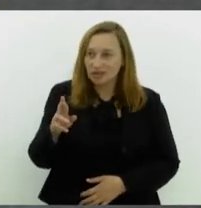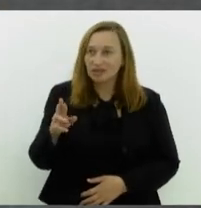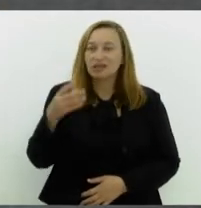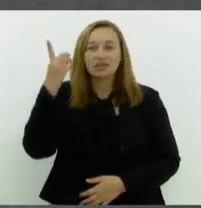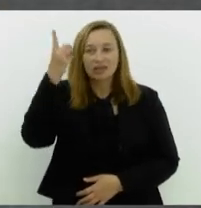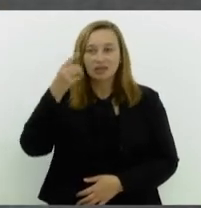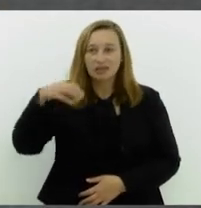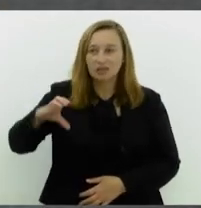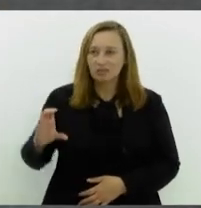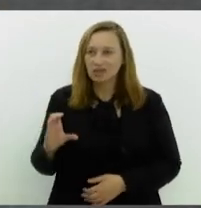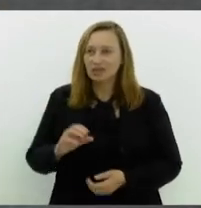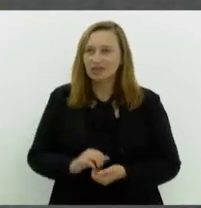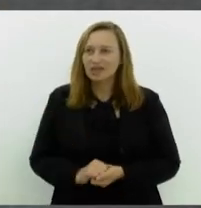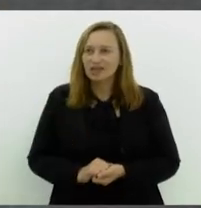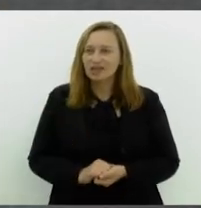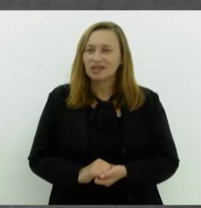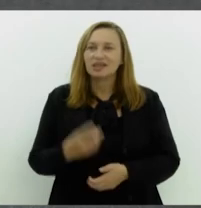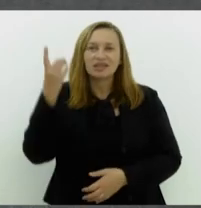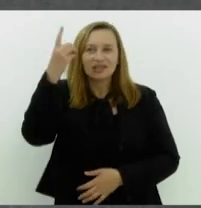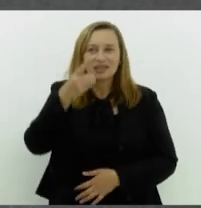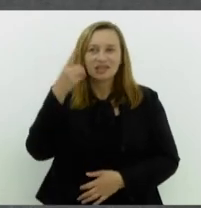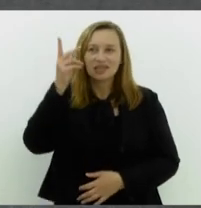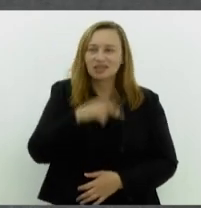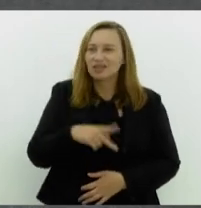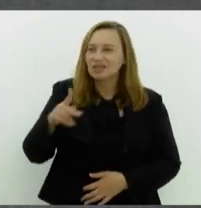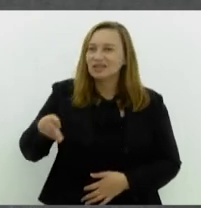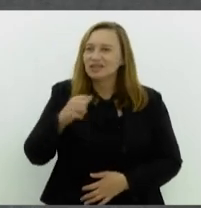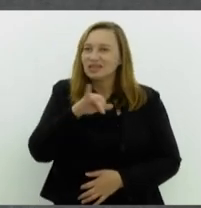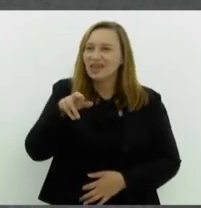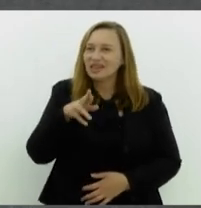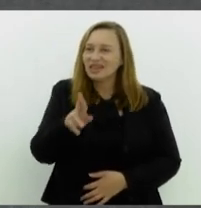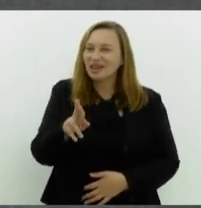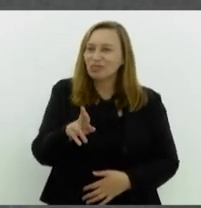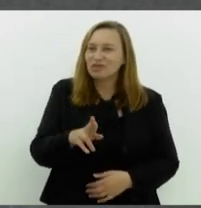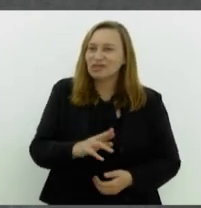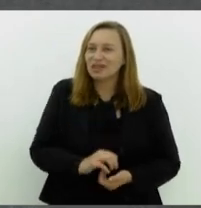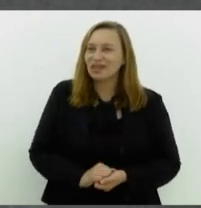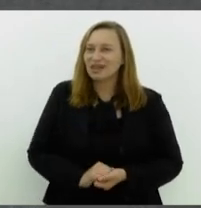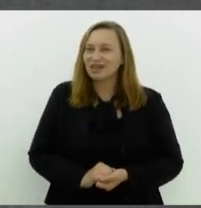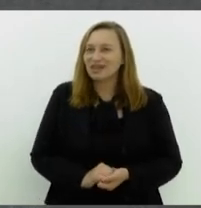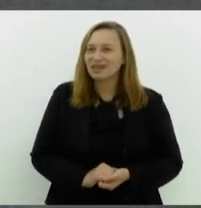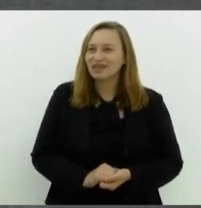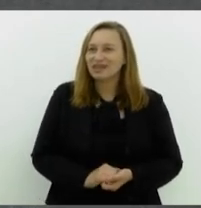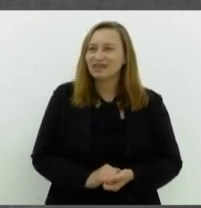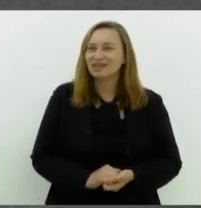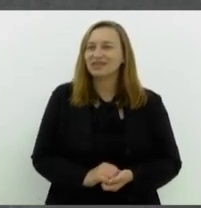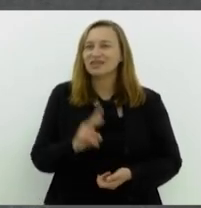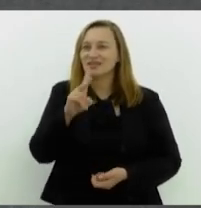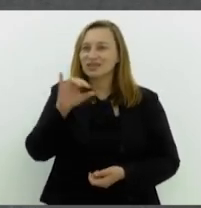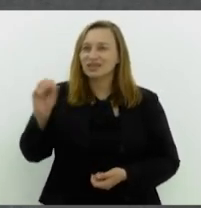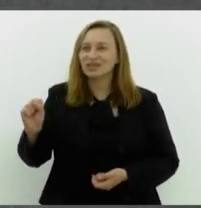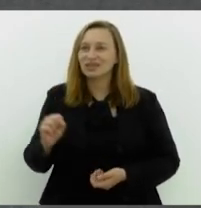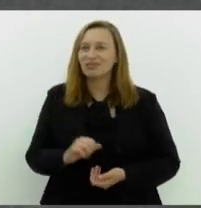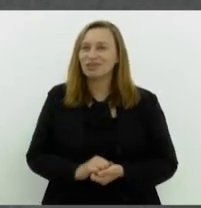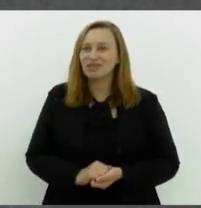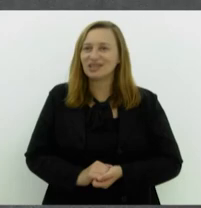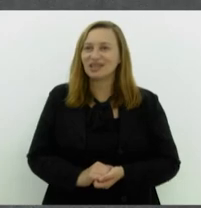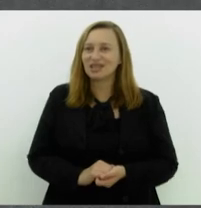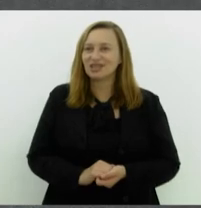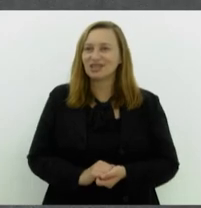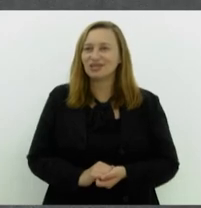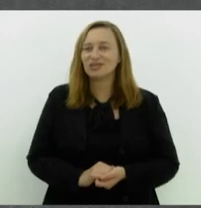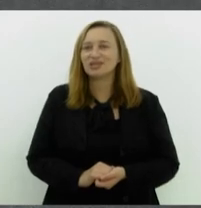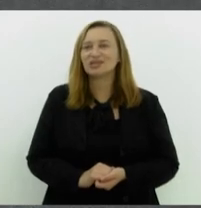Carlos Mink, deputado professor Josemar e o deputado Vinícius Cozzolino, não só pela iniciativa